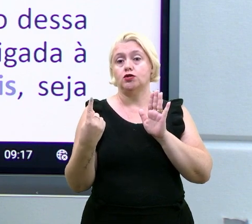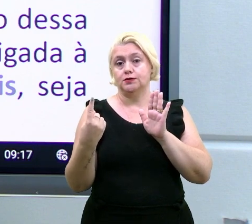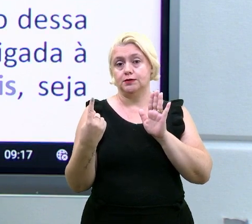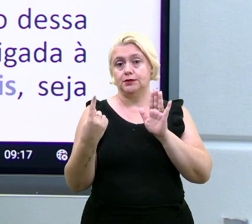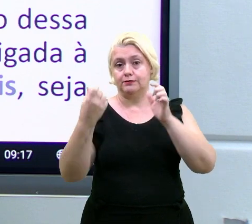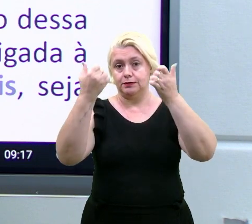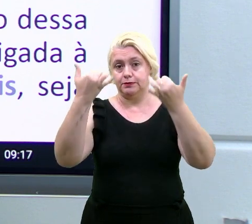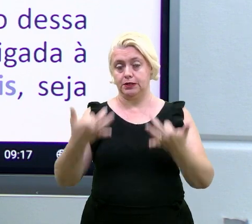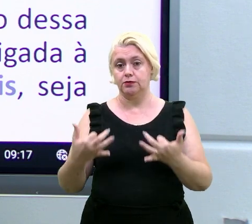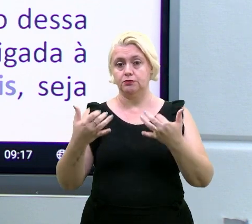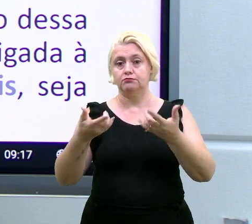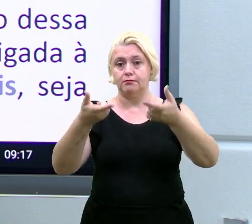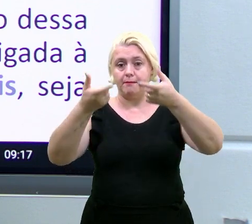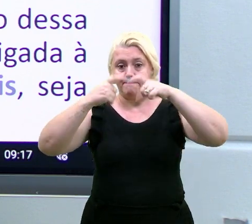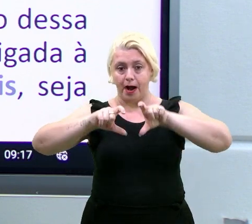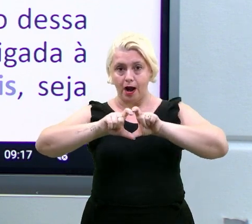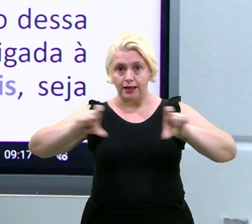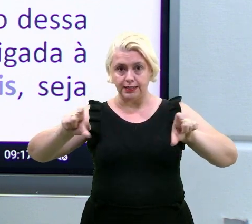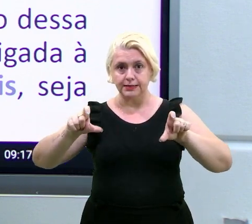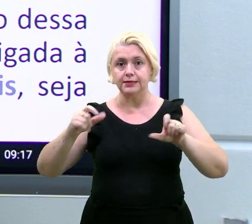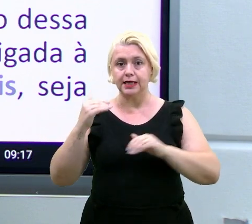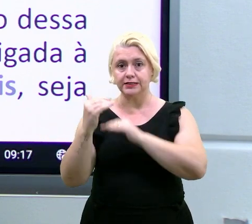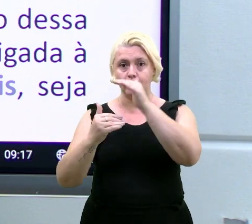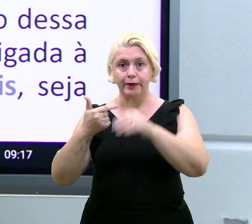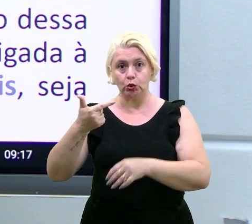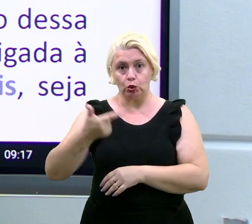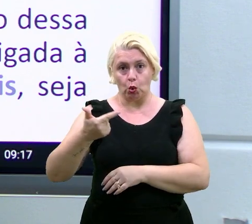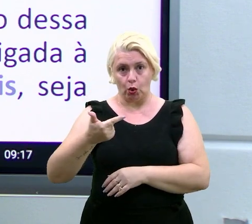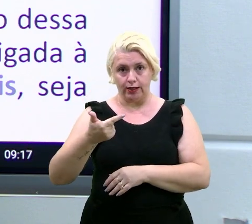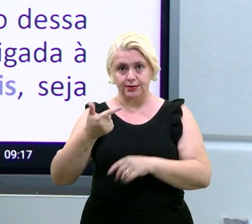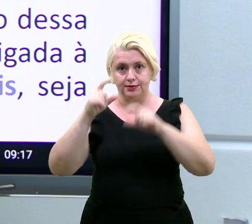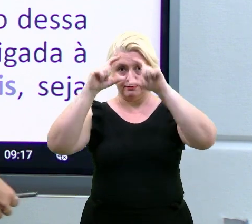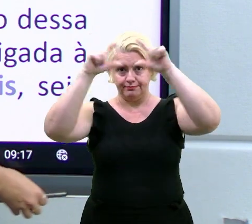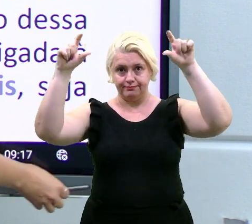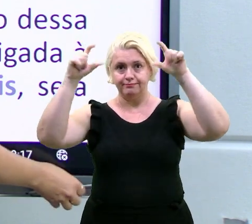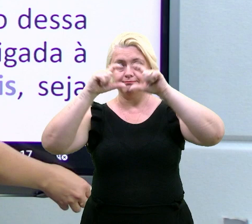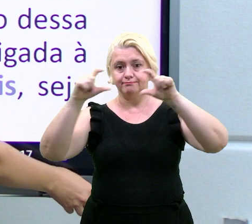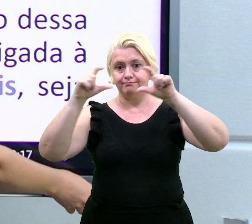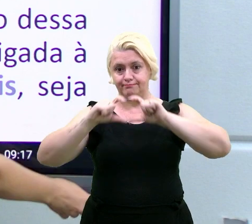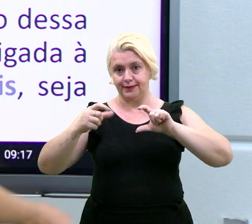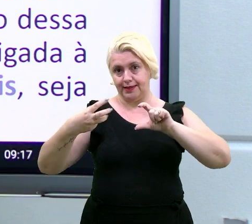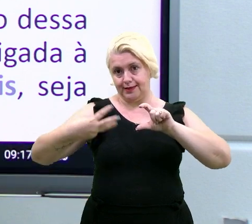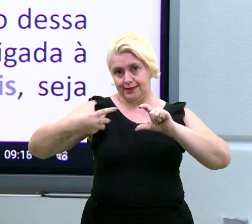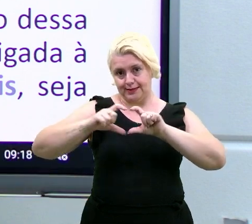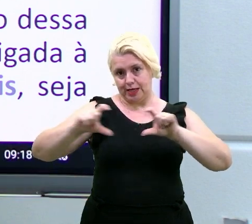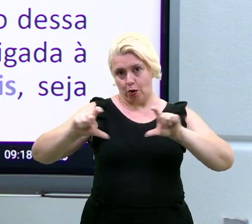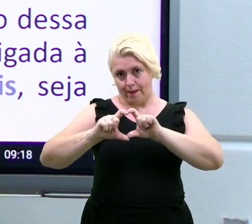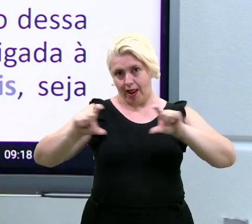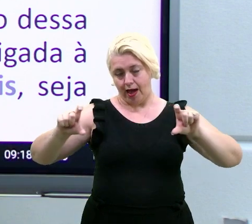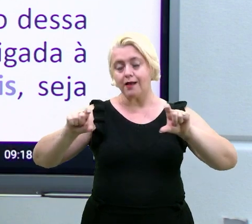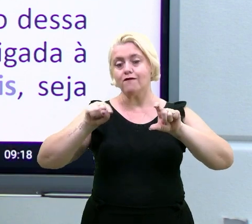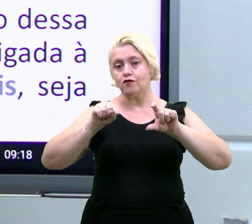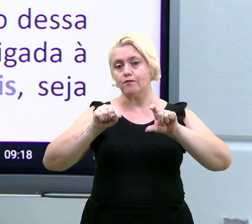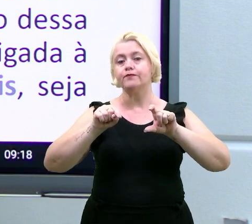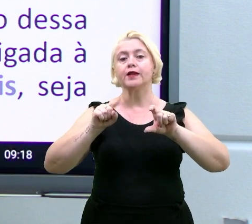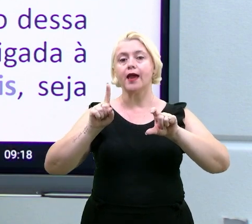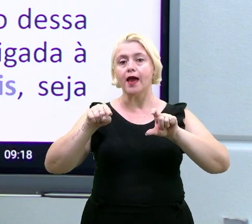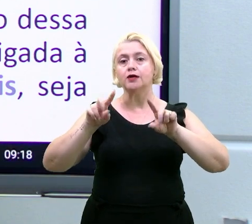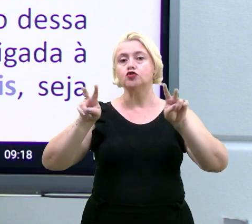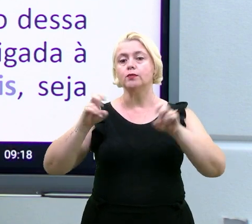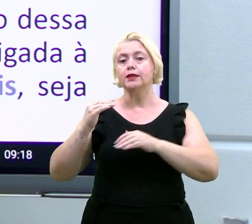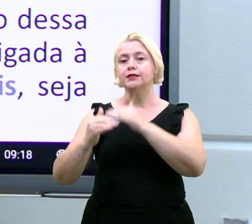desenvolvimento dois nós vamos falar o quê da questão da mudança da mentalidade